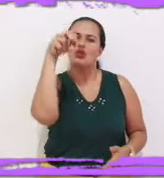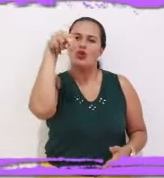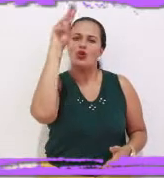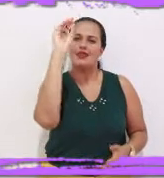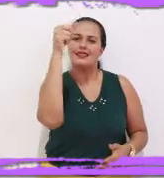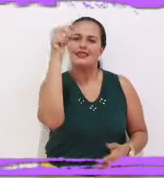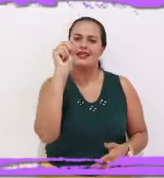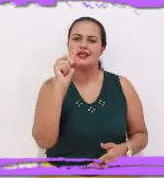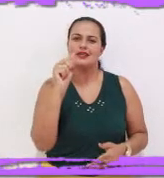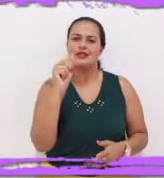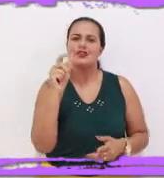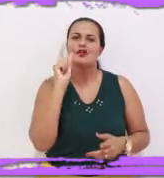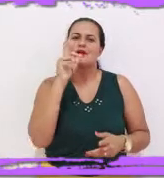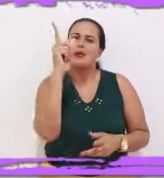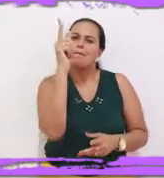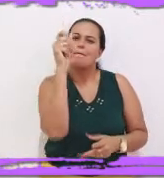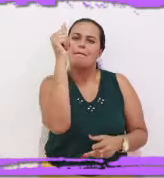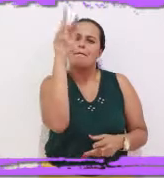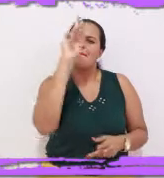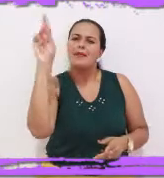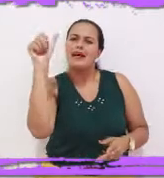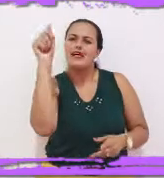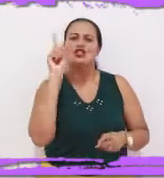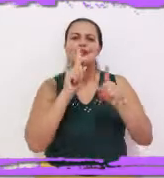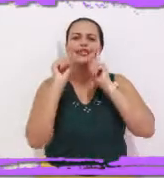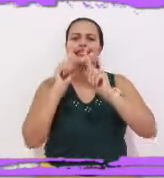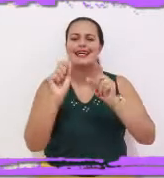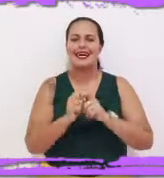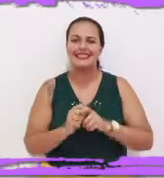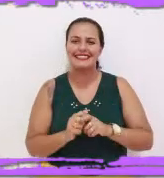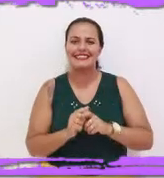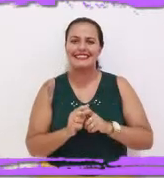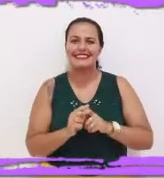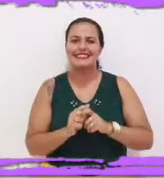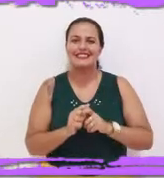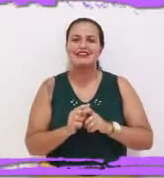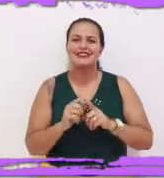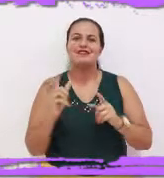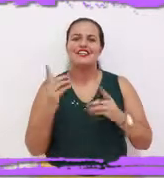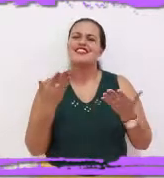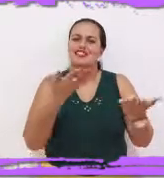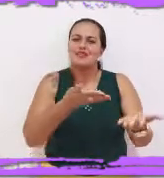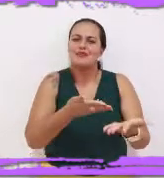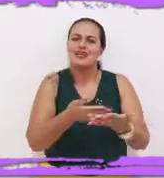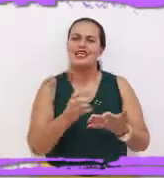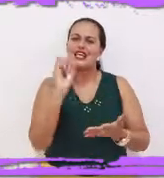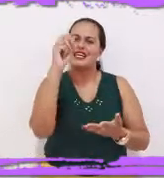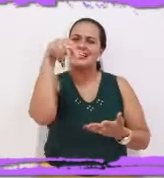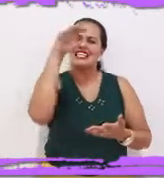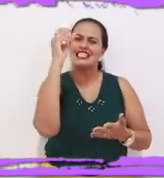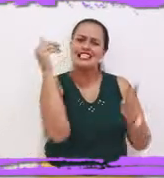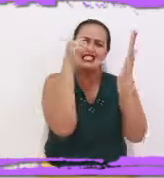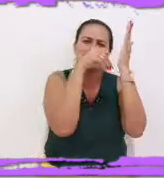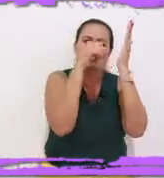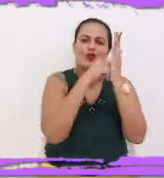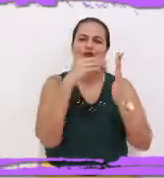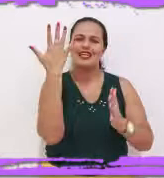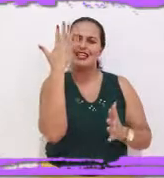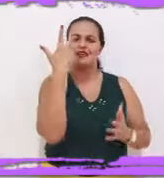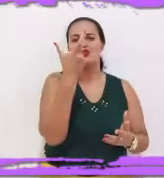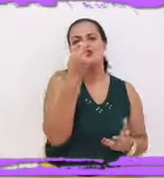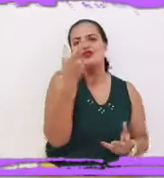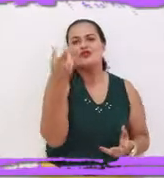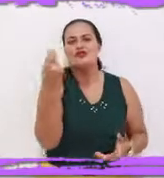Neste sábado, a Lona Marielle Franco, que fica aqui na Barra de Maricá e tá bem aqui atrás de mim, vai receber a eleição da Corte